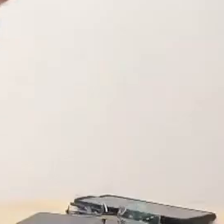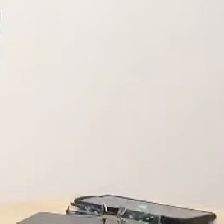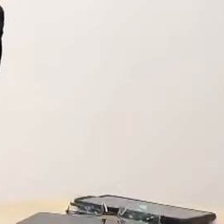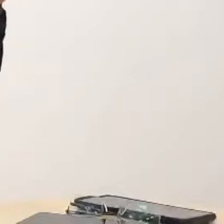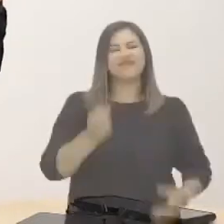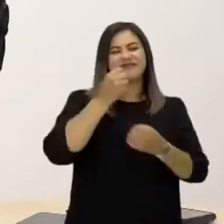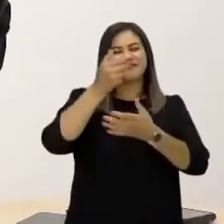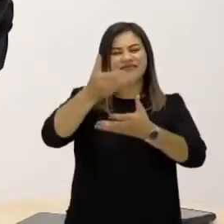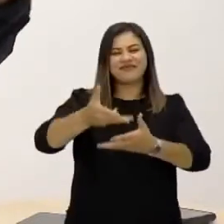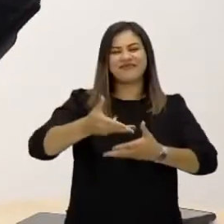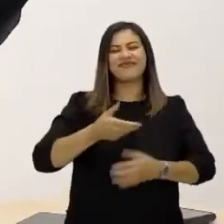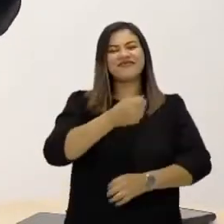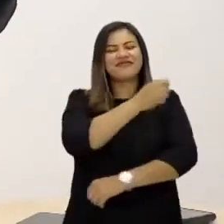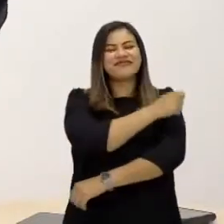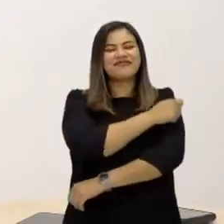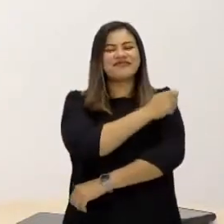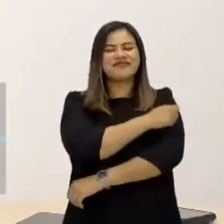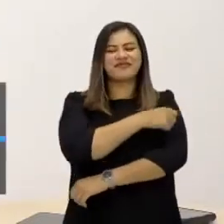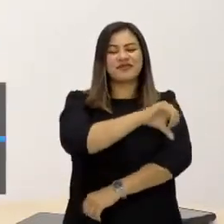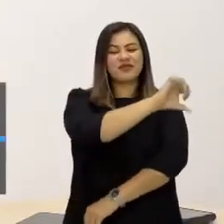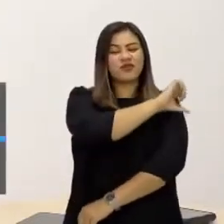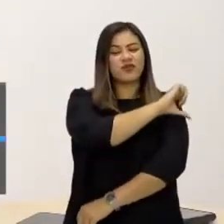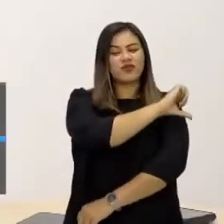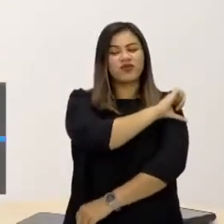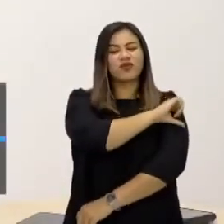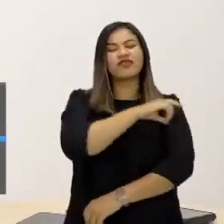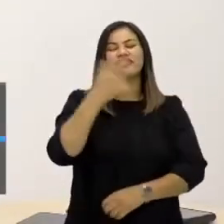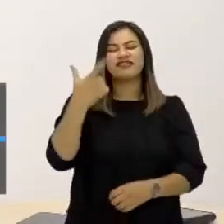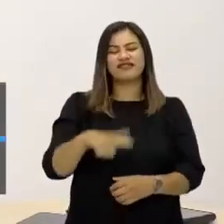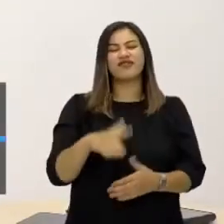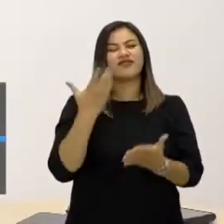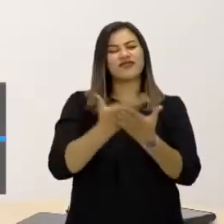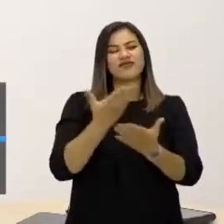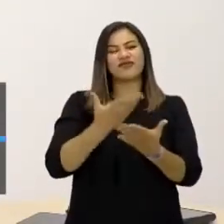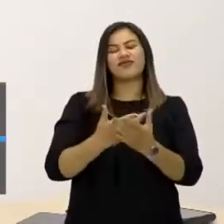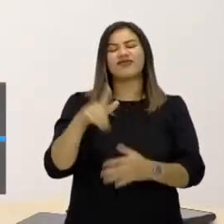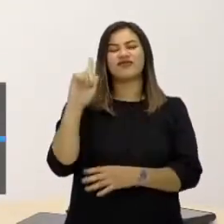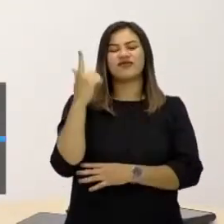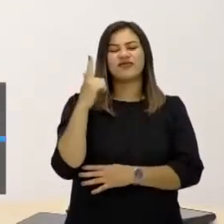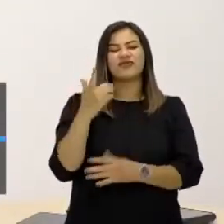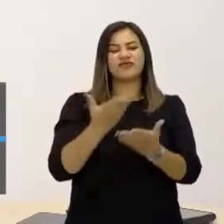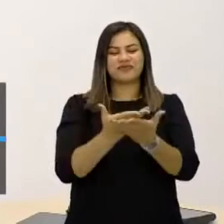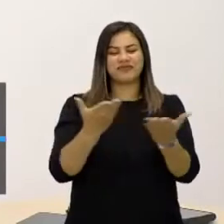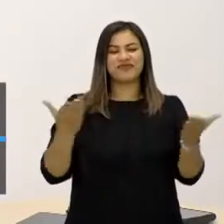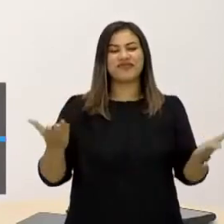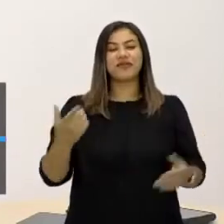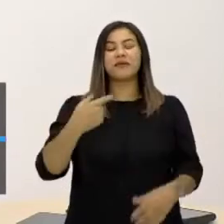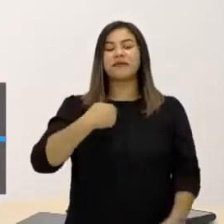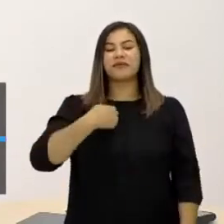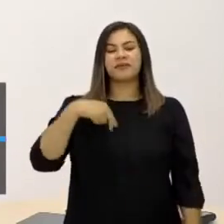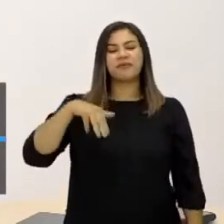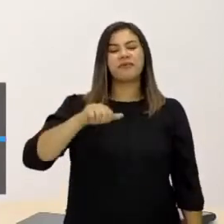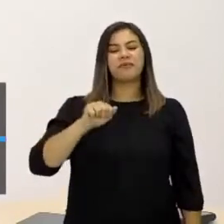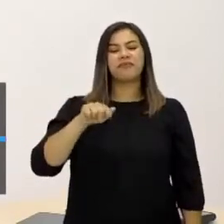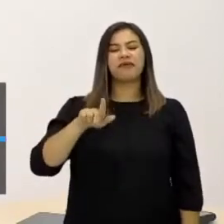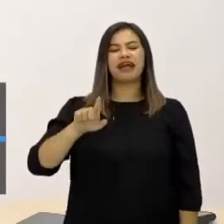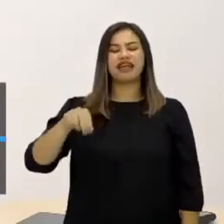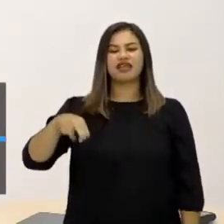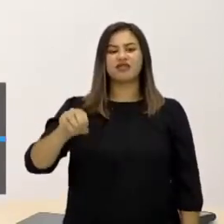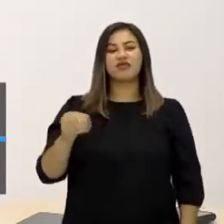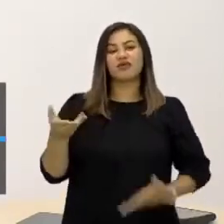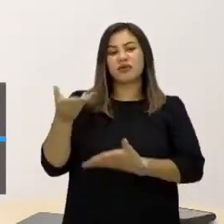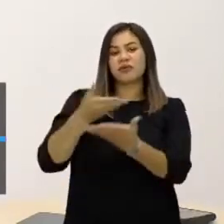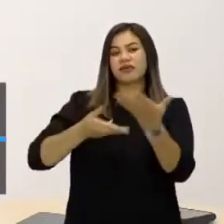Sejam bem-vindos alunos do nono ano, está começando mais uma aula aí de geografia para vocês. Eu sou o professor Magno, vou estar aqui na